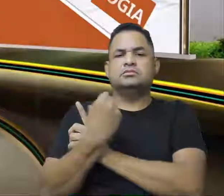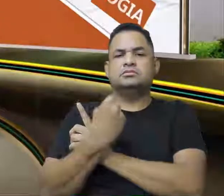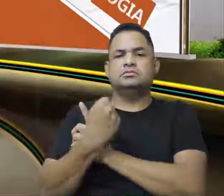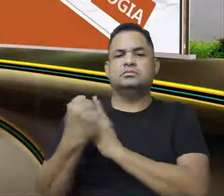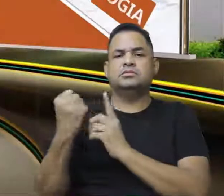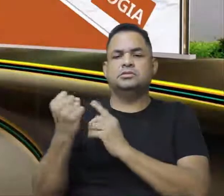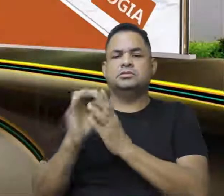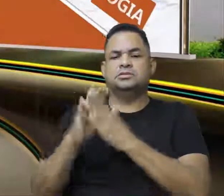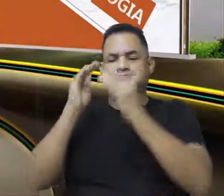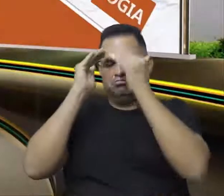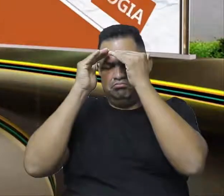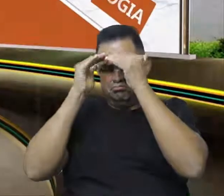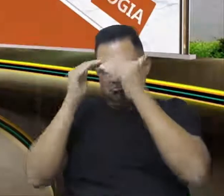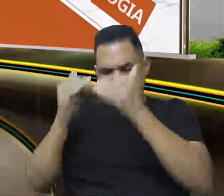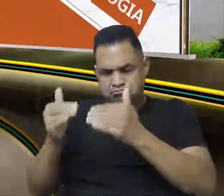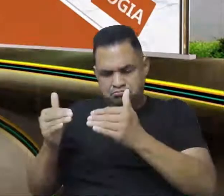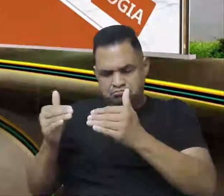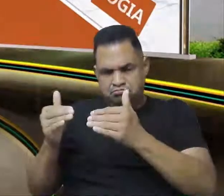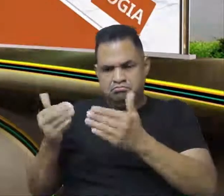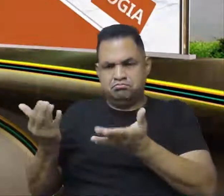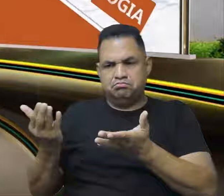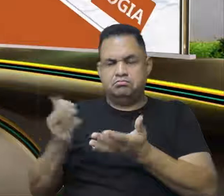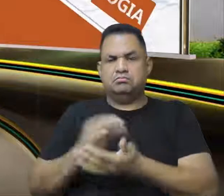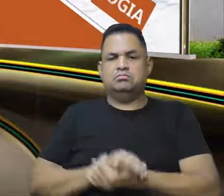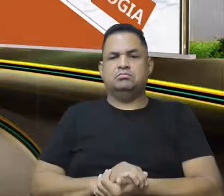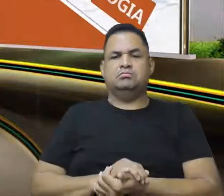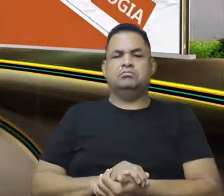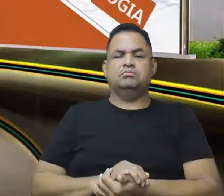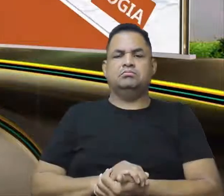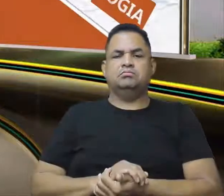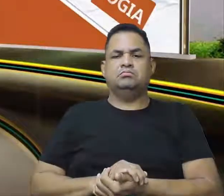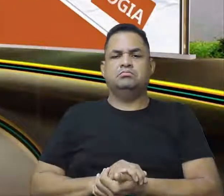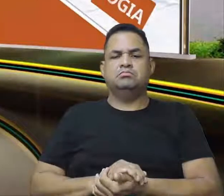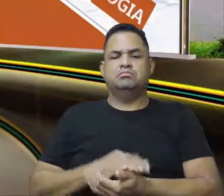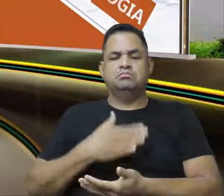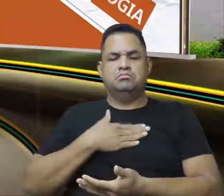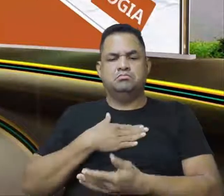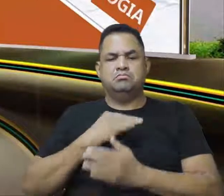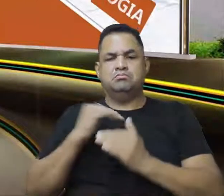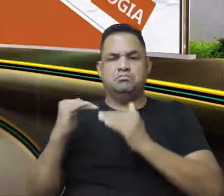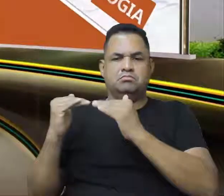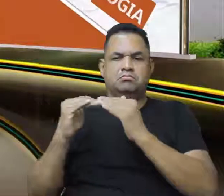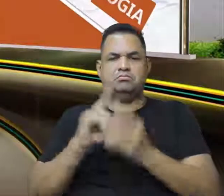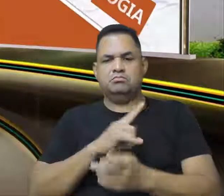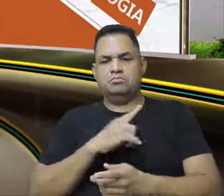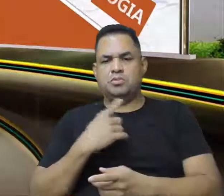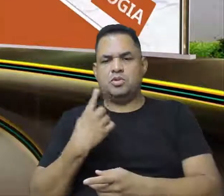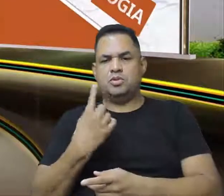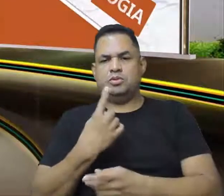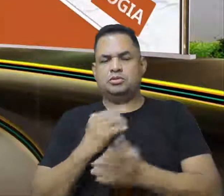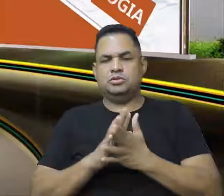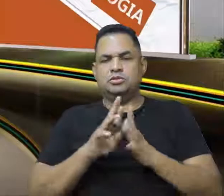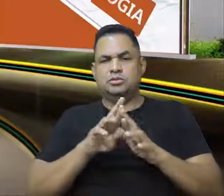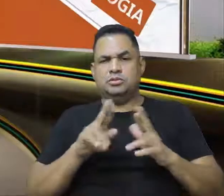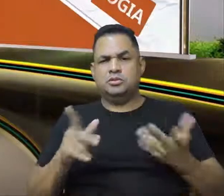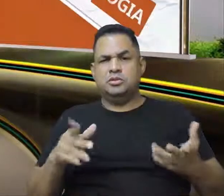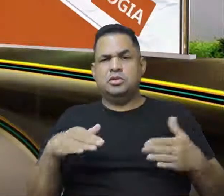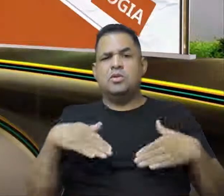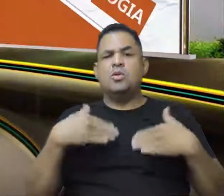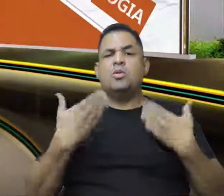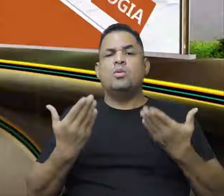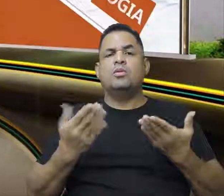inteira tem que obedecer ao meu padrão. Não, Nanina, não. Nós somos diferentes demais, inclusive, quando a gente fala